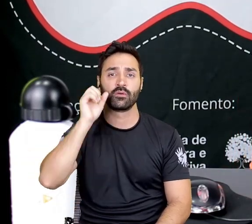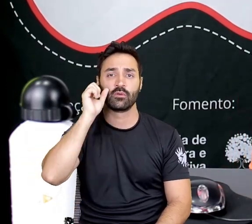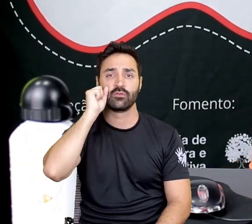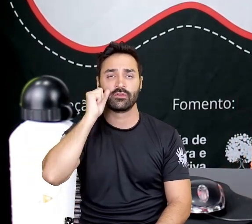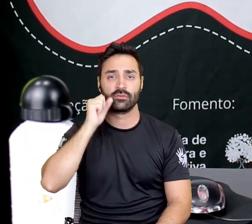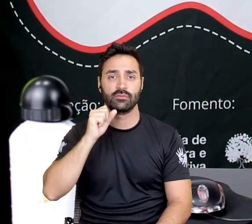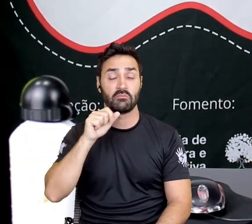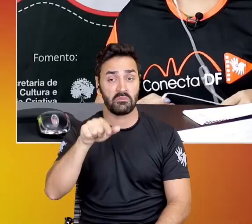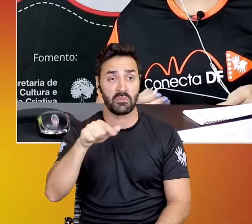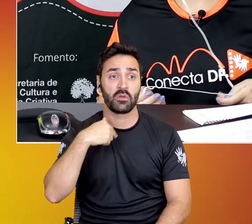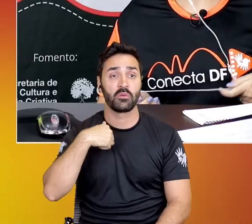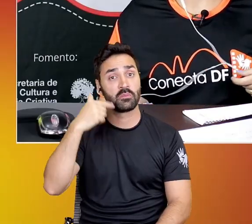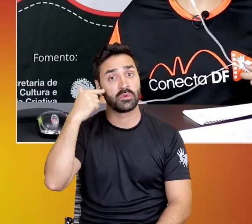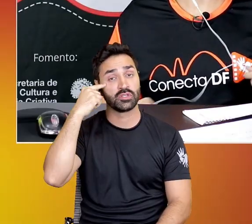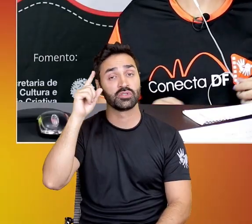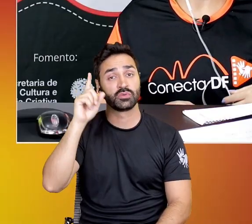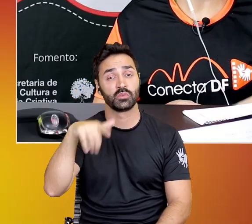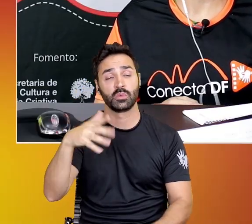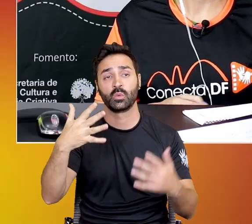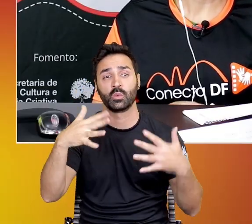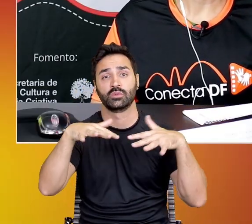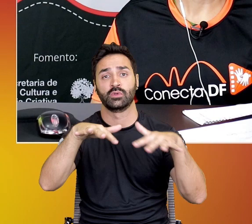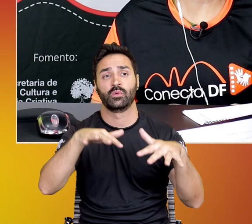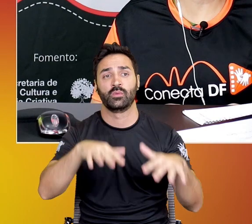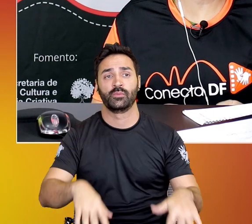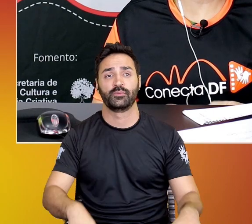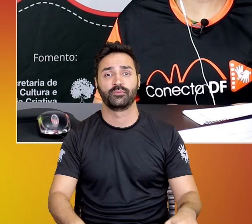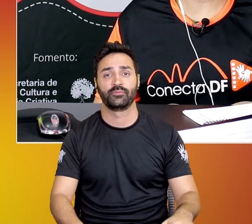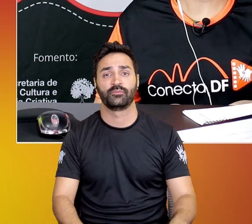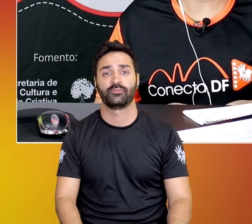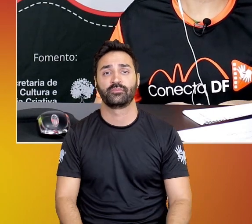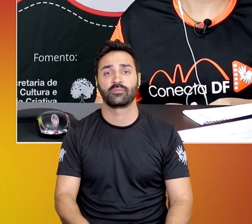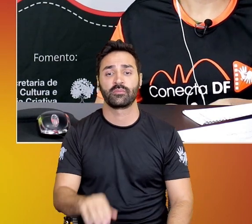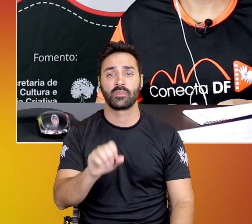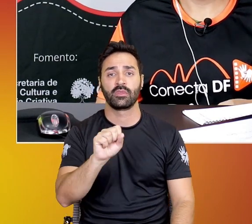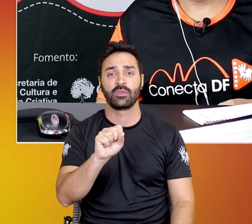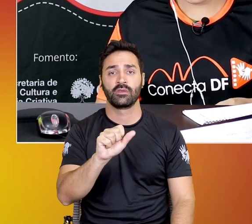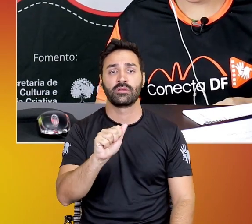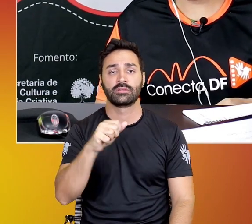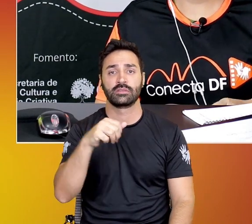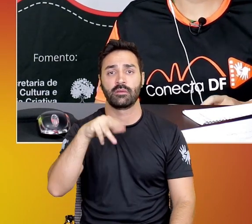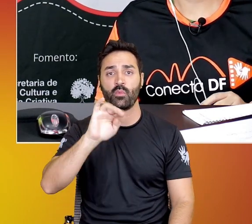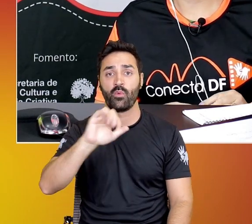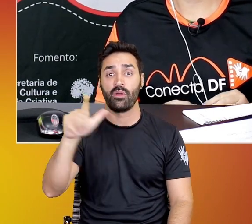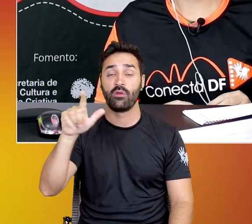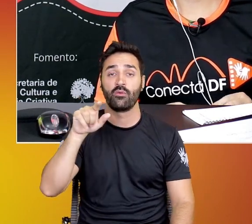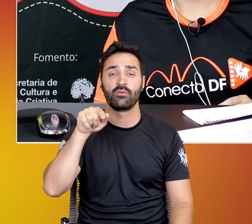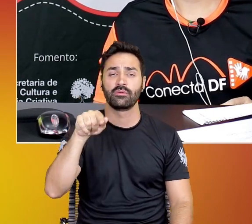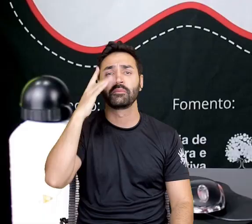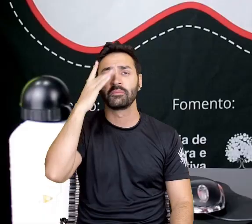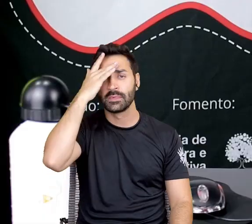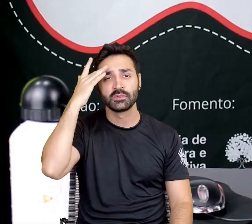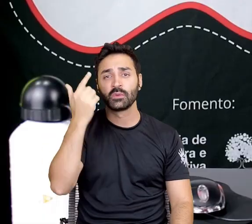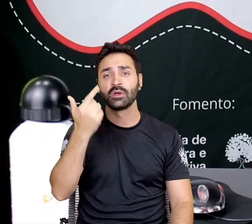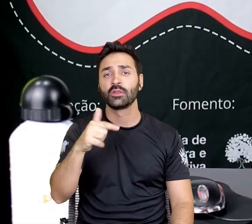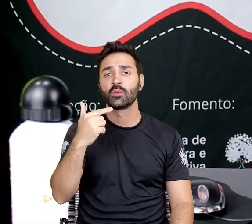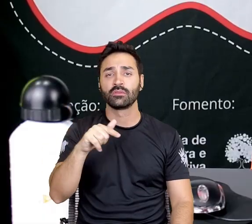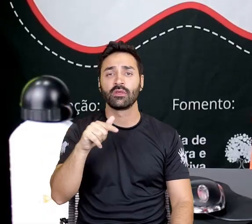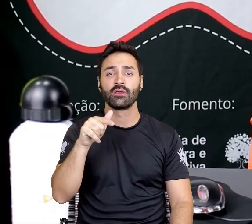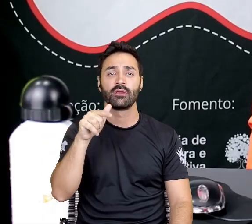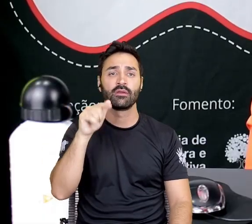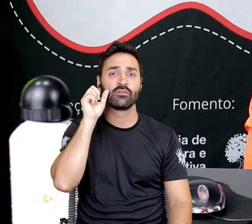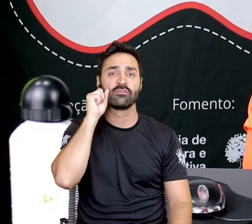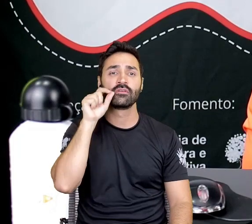Inclusão. Inclusão, ótimo. Samuel Oliveira. Pessoa que não ouve.